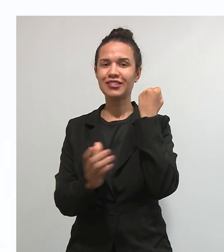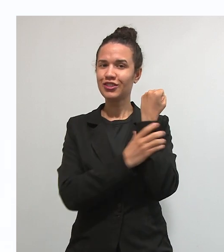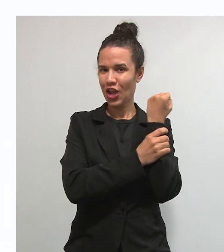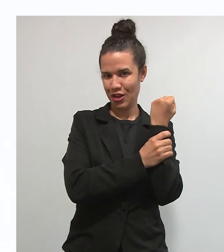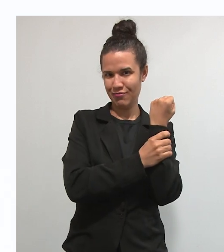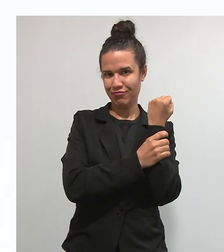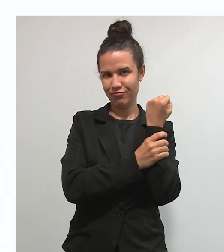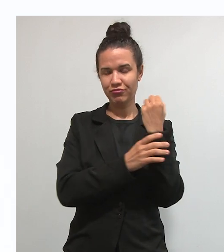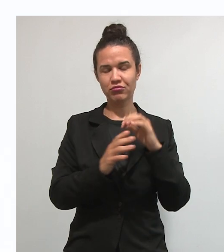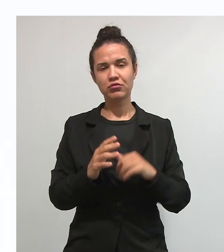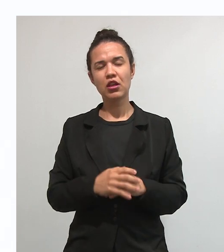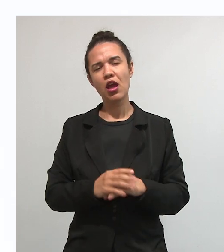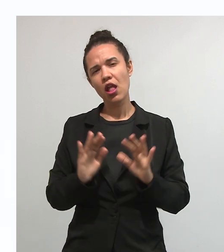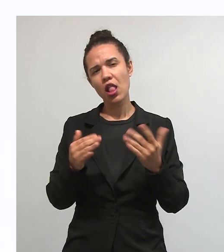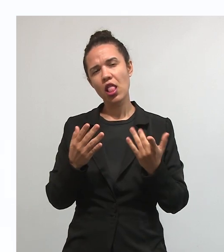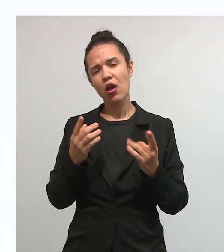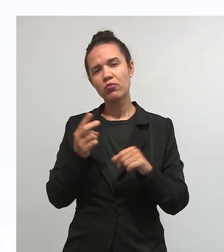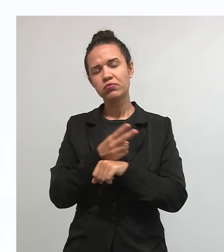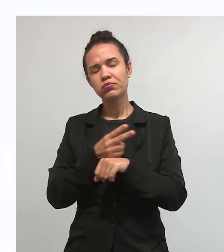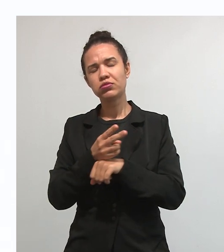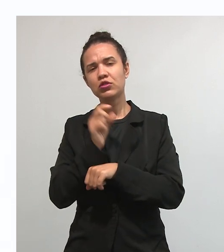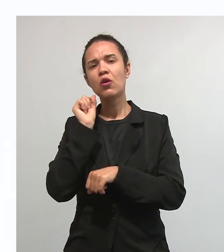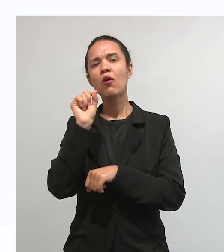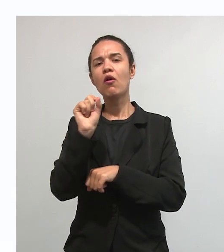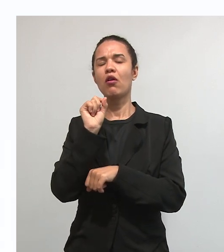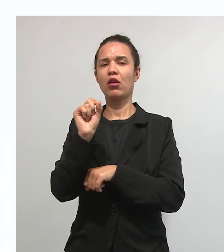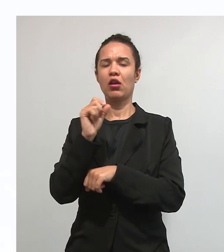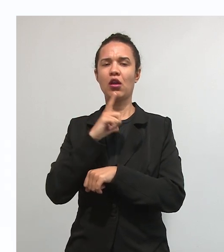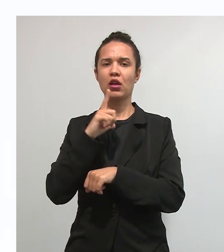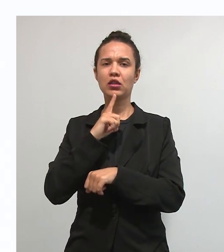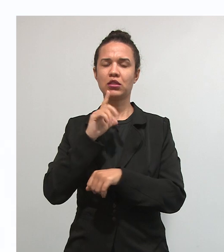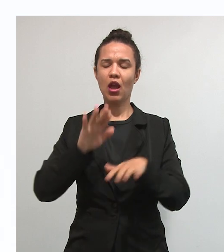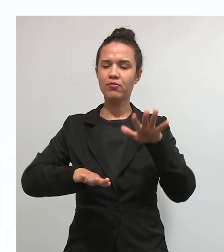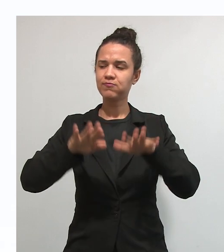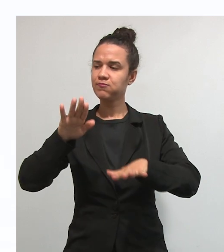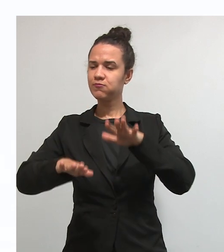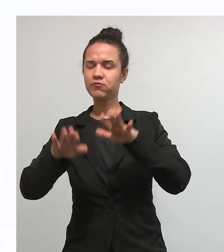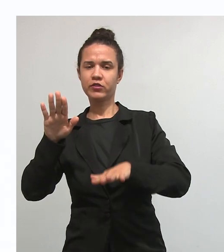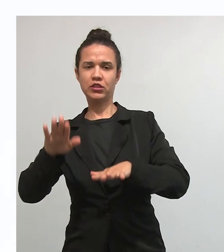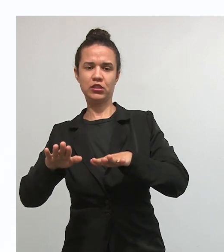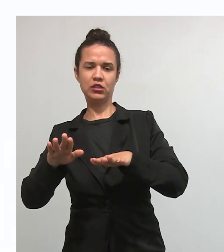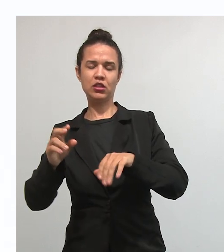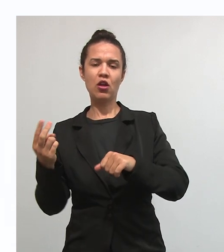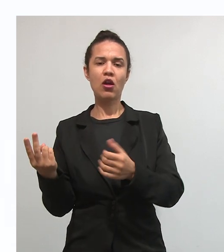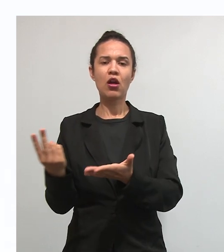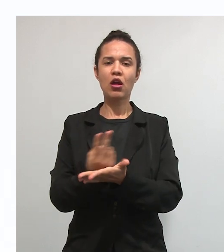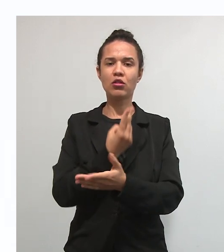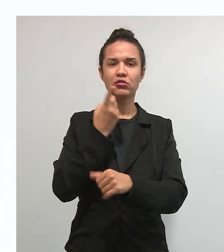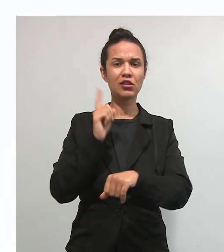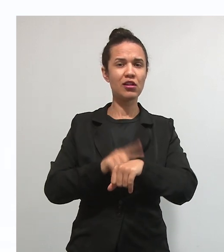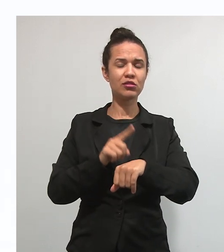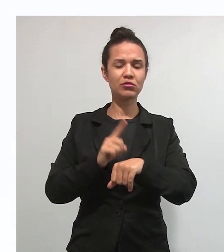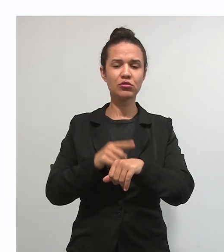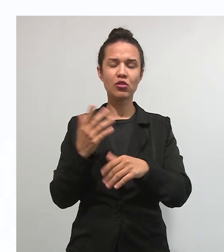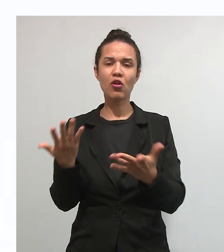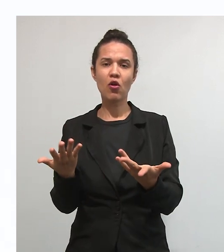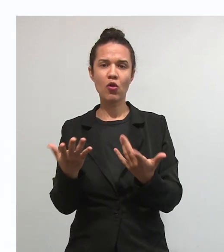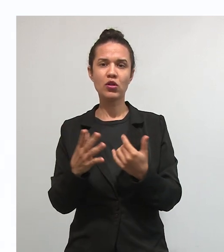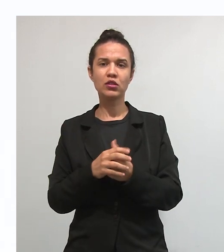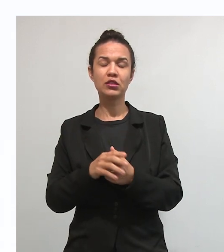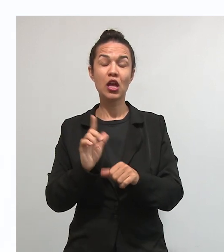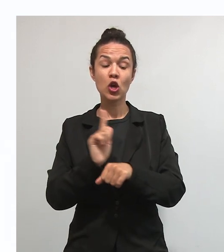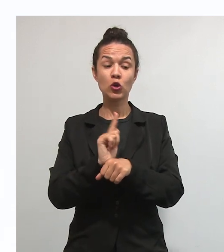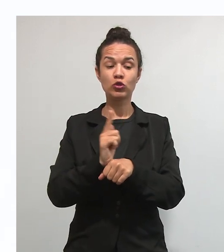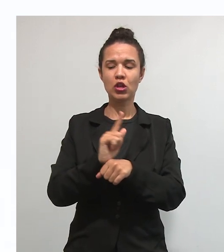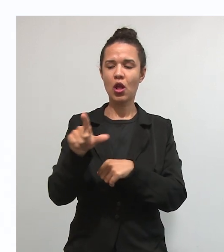seja, o que ela busca? Ela evidencia a situação e as variações do patrimônio público e possibilita a tomada de decisão por parte dos